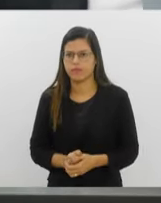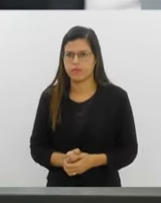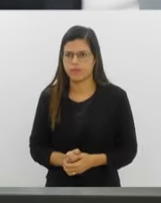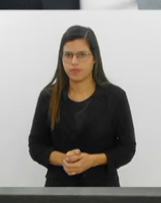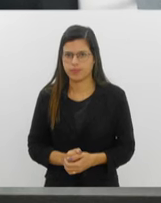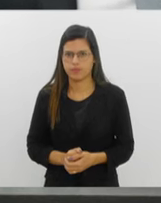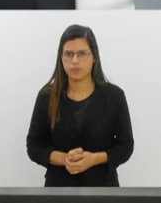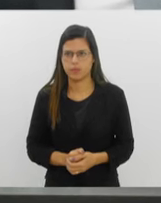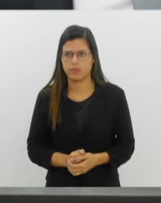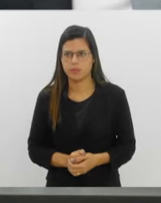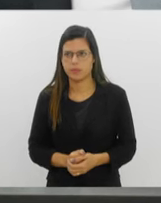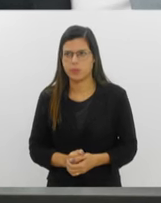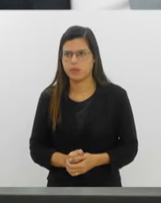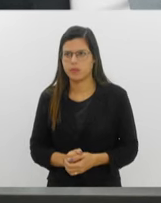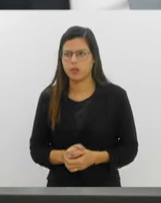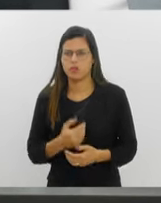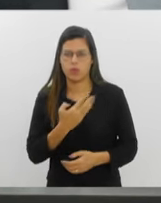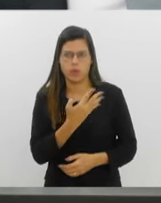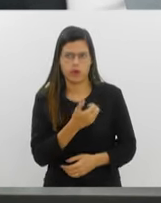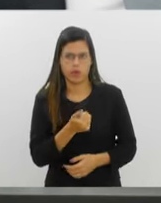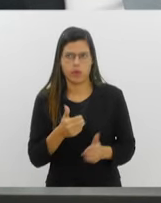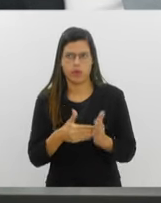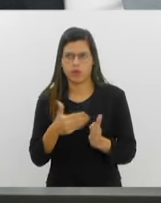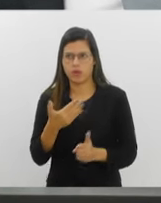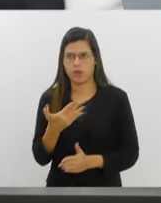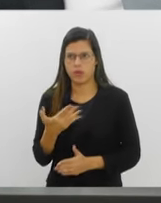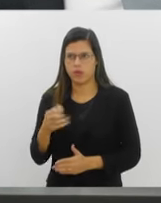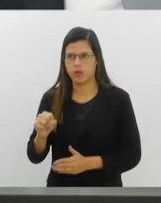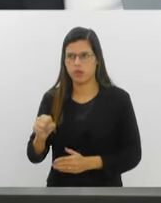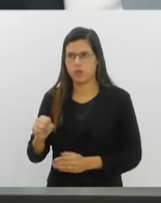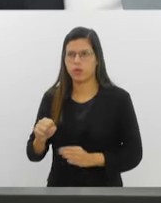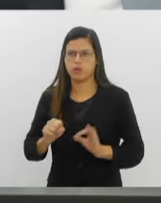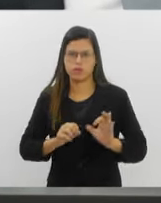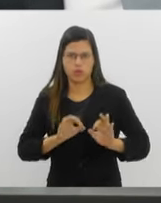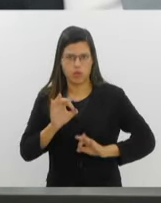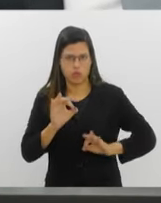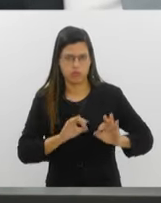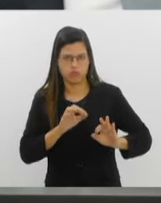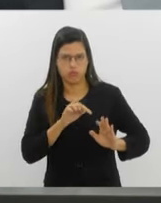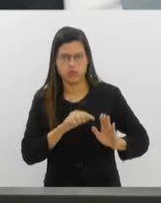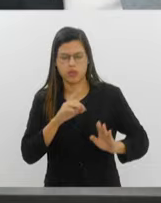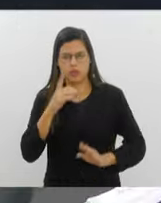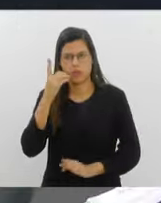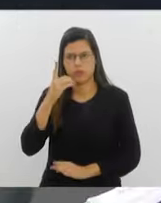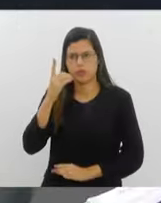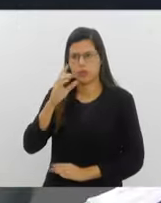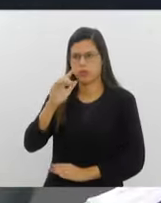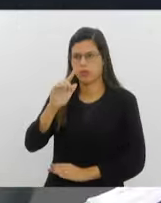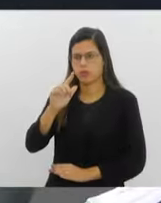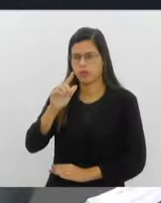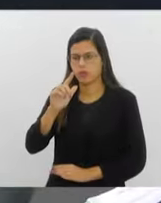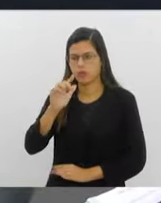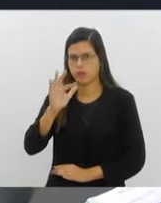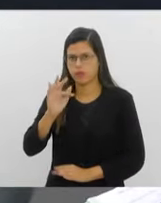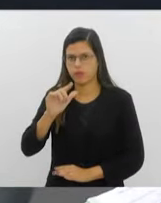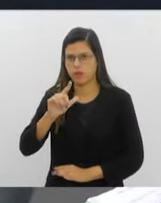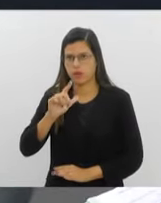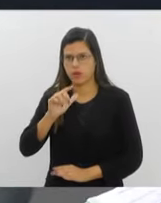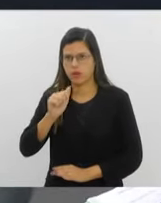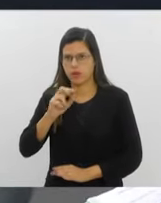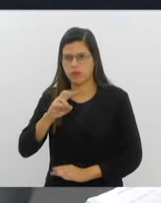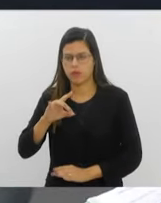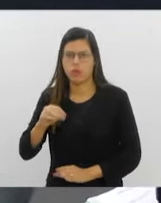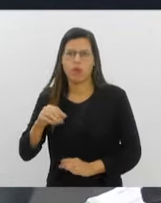pareceres originais do 41 ao 48. Presidente, questão de ordem. Questão de ordem, deputado Flávio Serafini. Conversei com Vossa Excelência ontem no plenário. Verdade. Gostaria